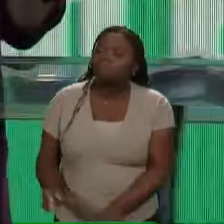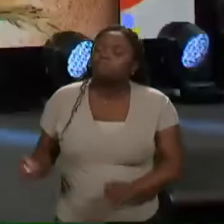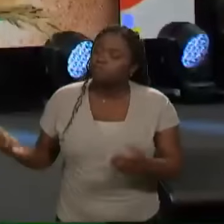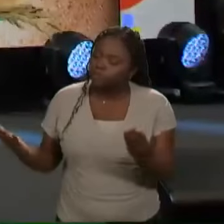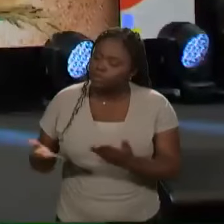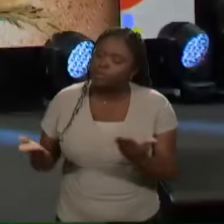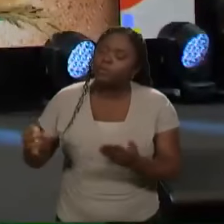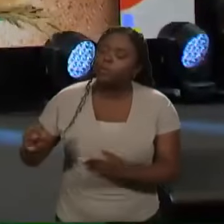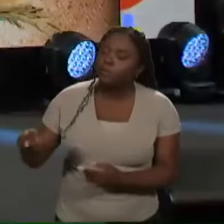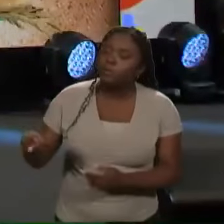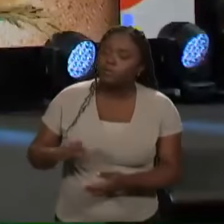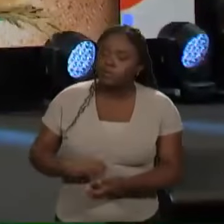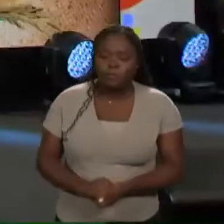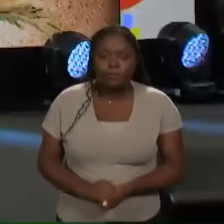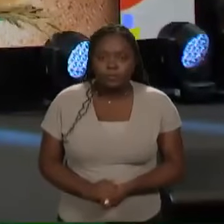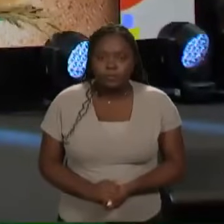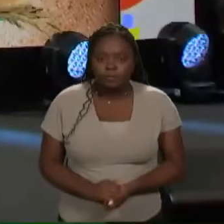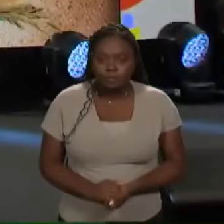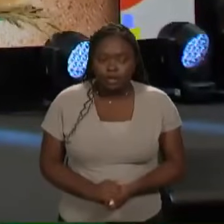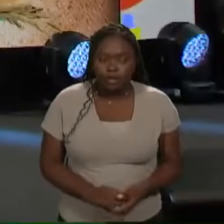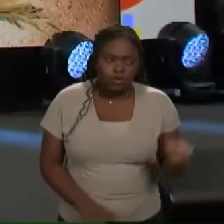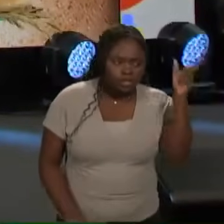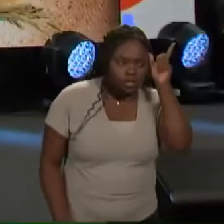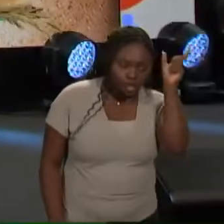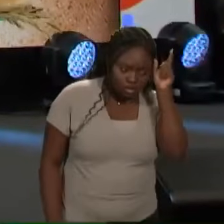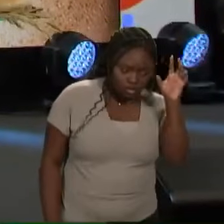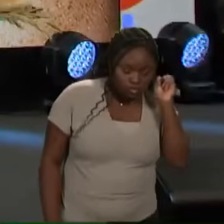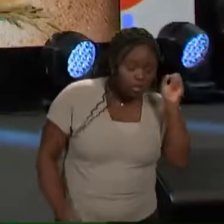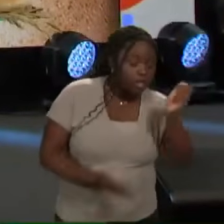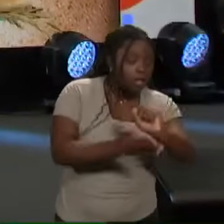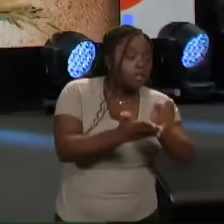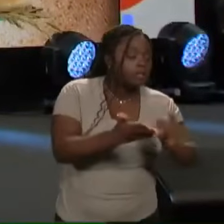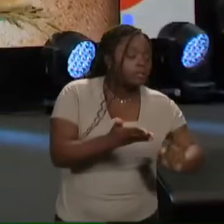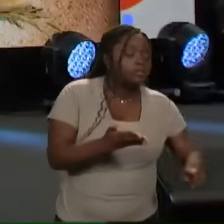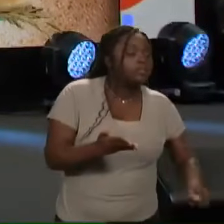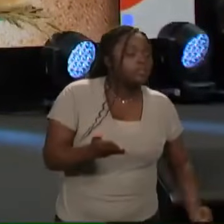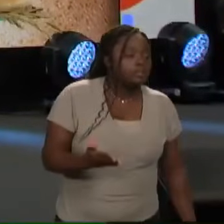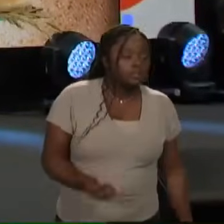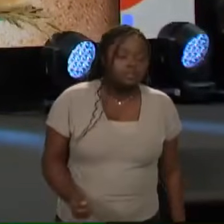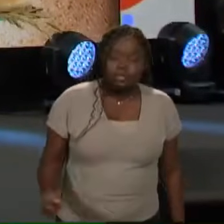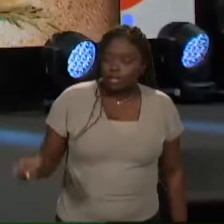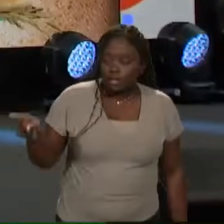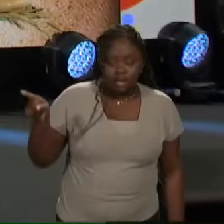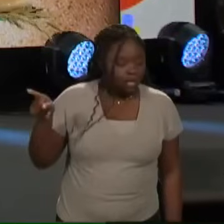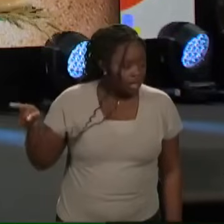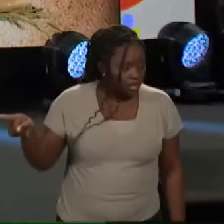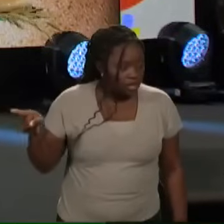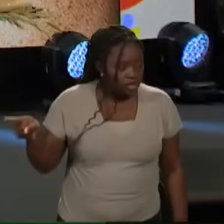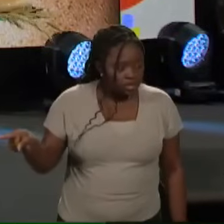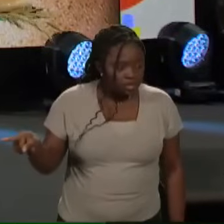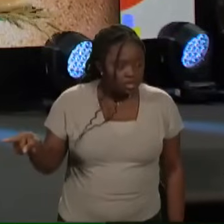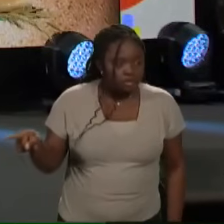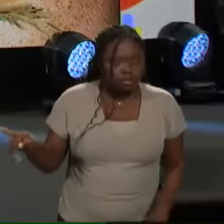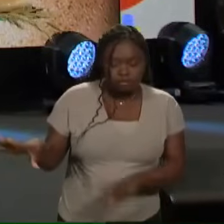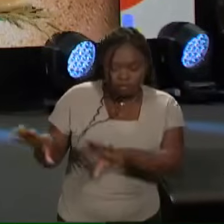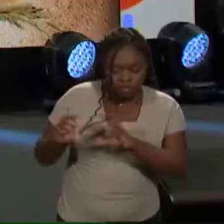agora foi. Tu viu, escutou aí, Satanás? Anota aí. Essa daqui eu não vou carregar comigo